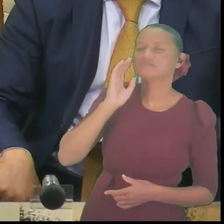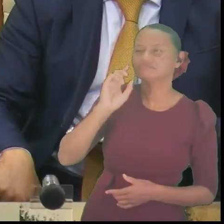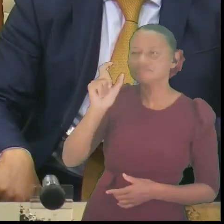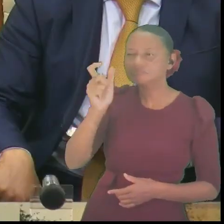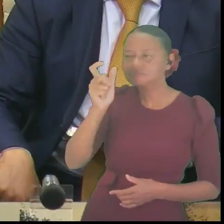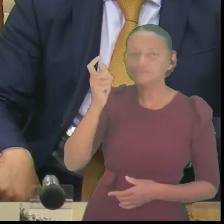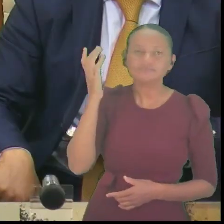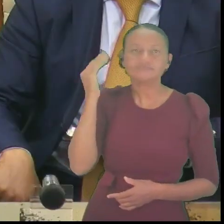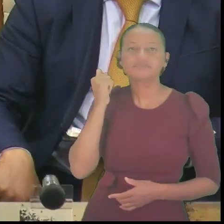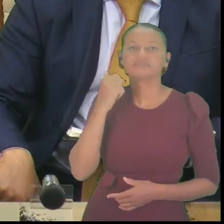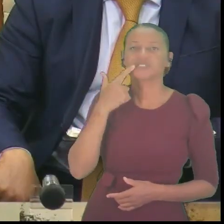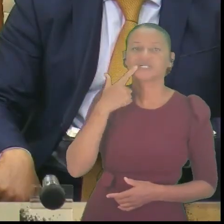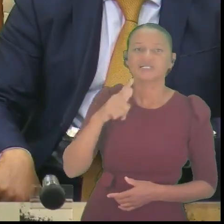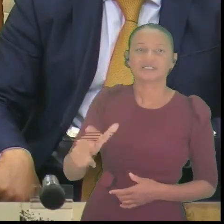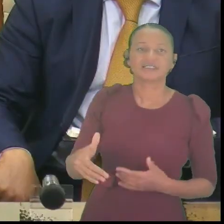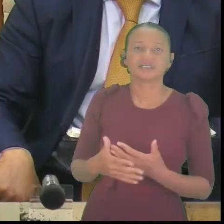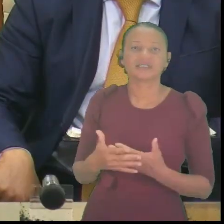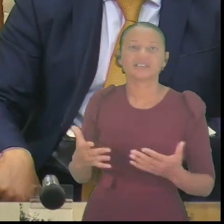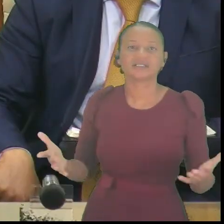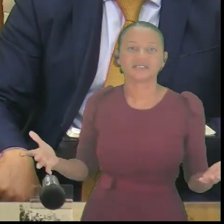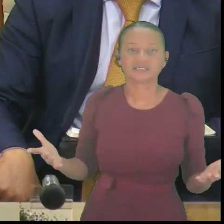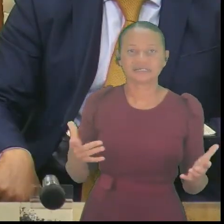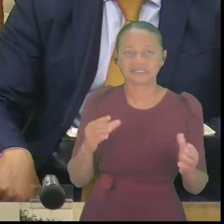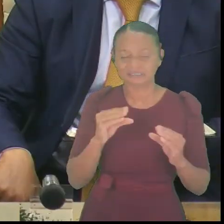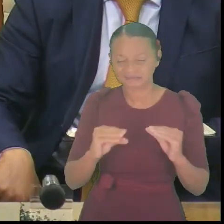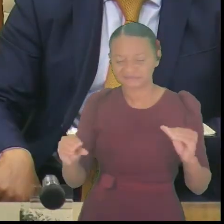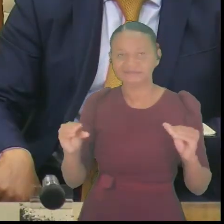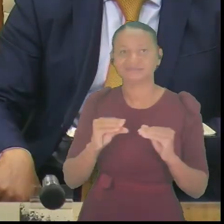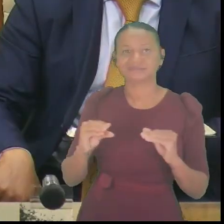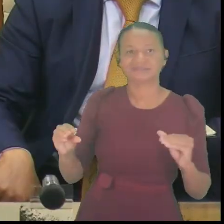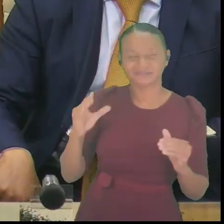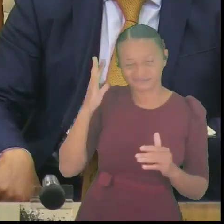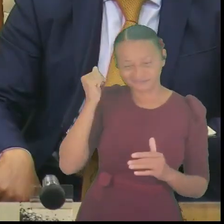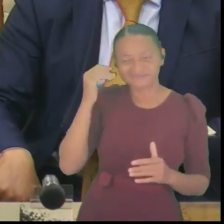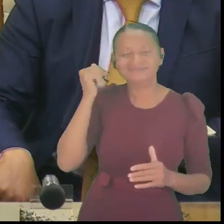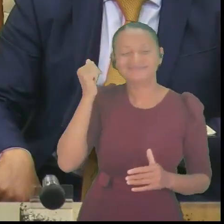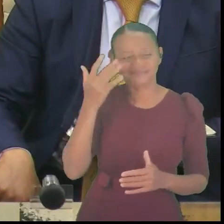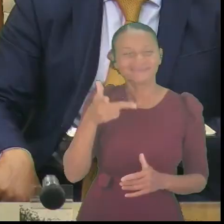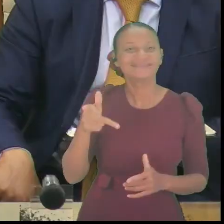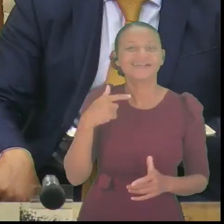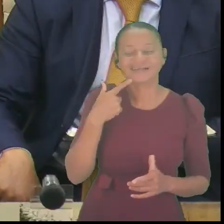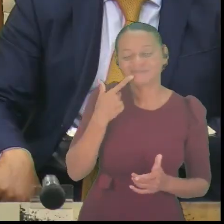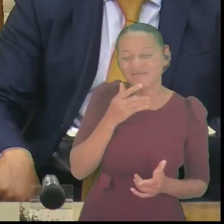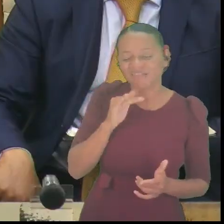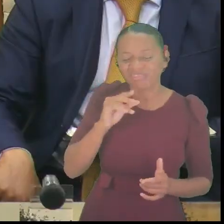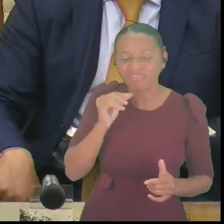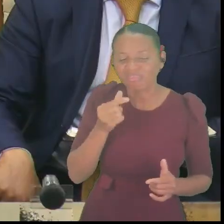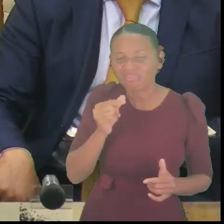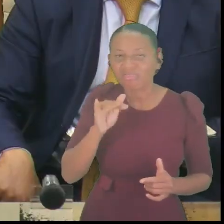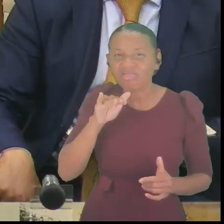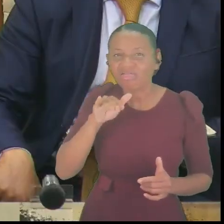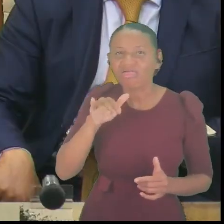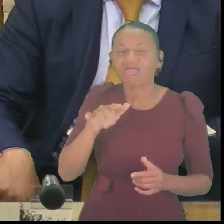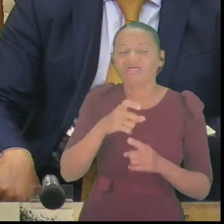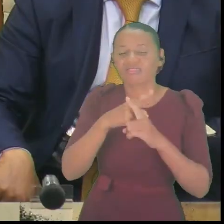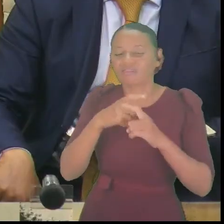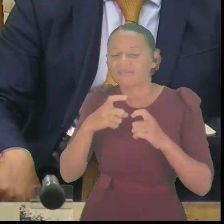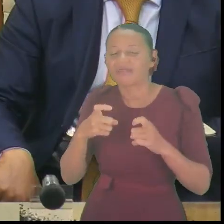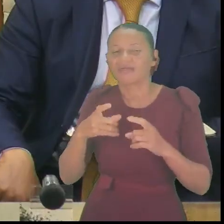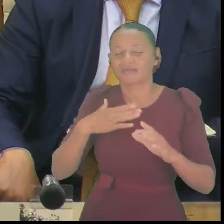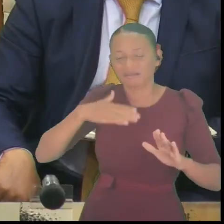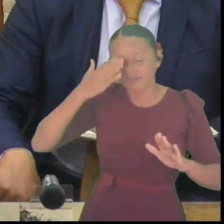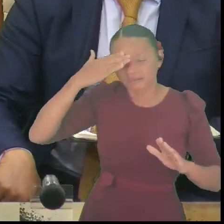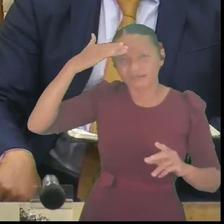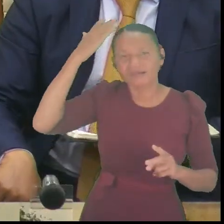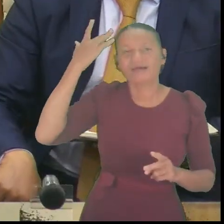língua. Então, se você começar a falar meio arrastado, você já sabe que é hebraico, é árabe,